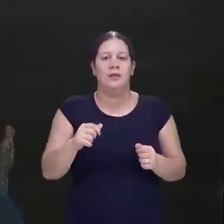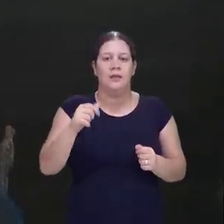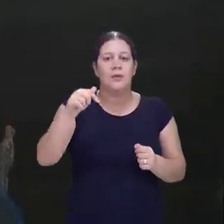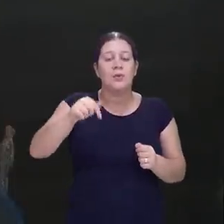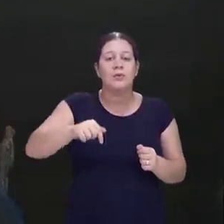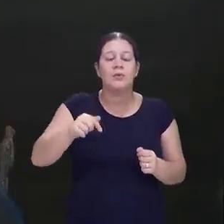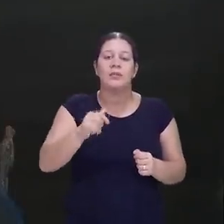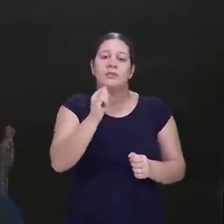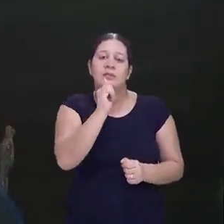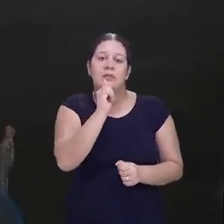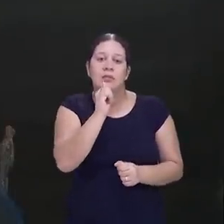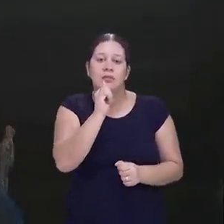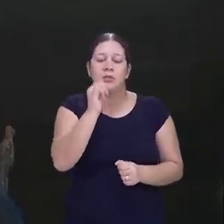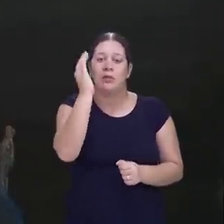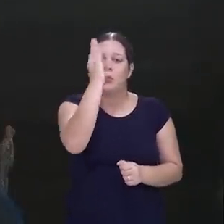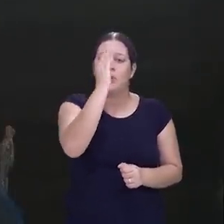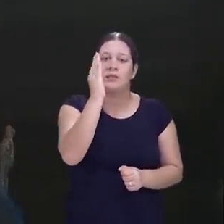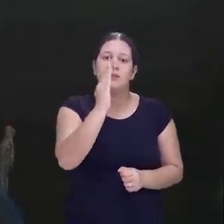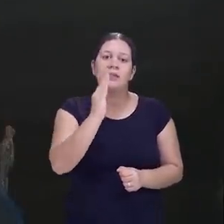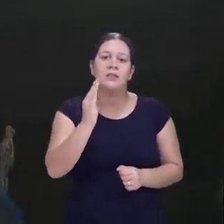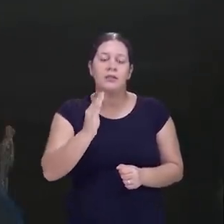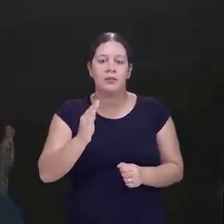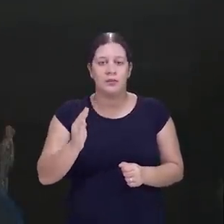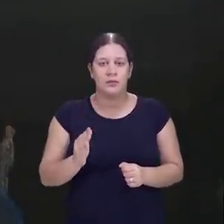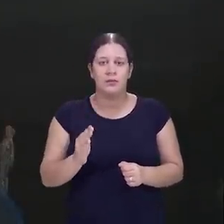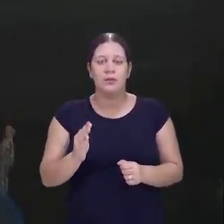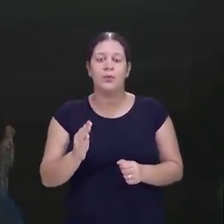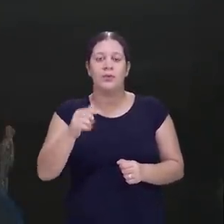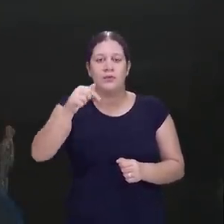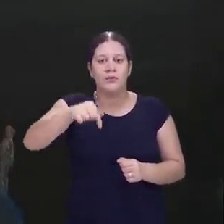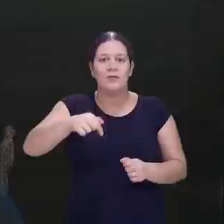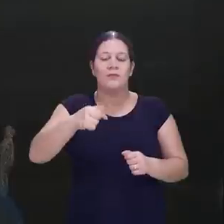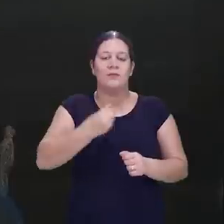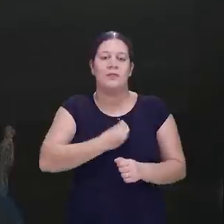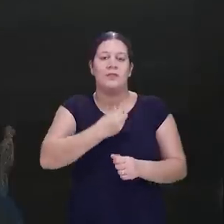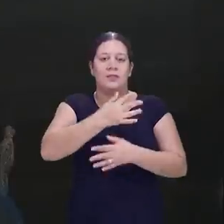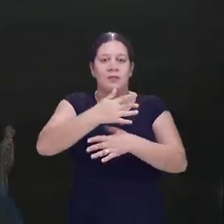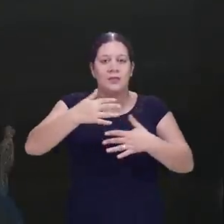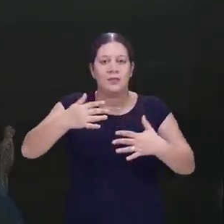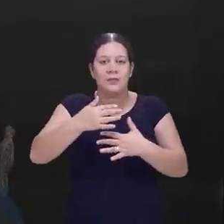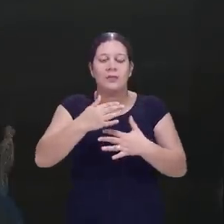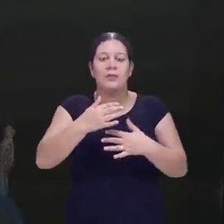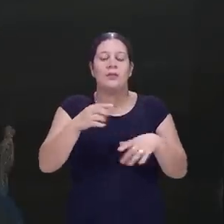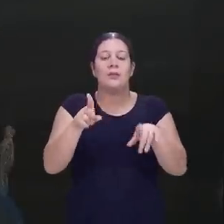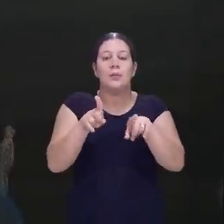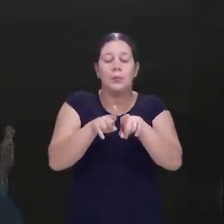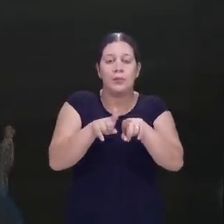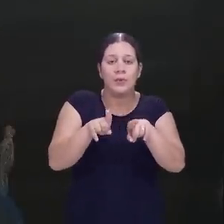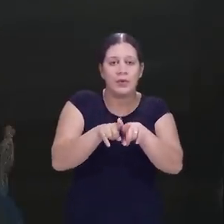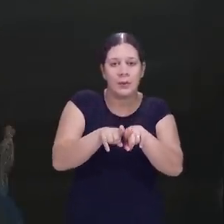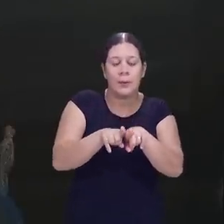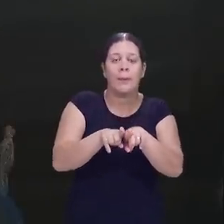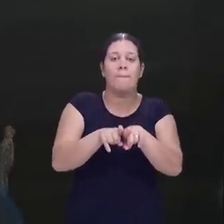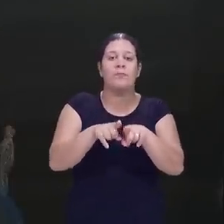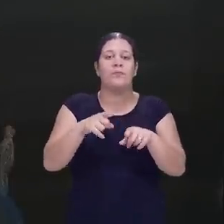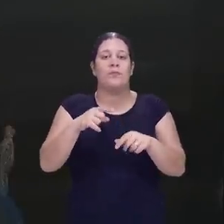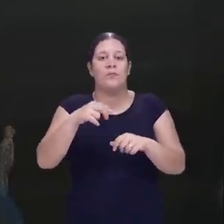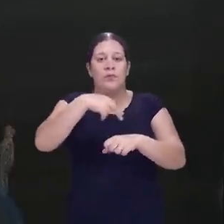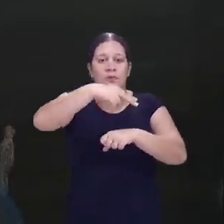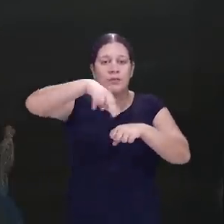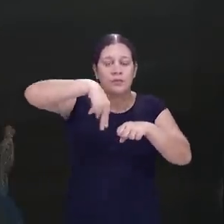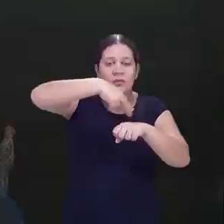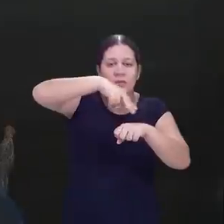nacionalidades nativas. Como, por exemplo, o brasileiro urbano, agora uma nação Yanomami,